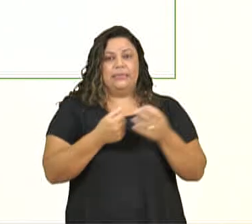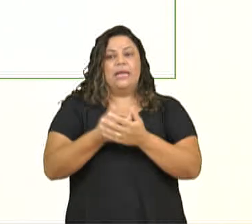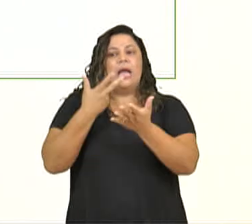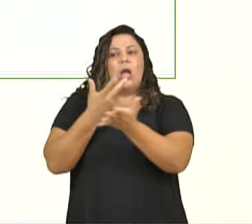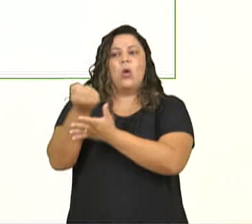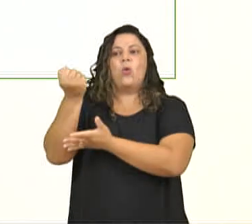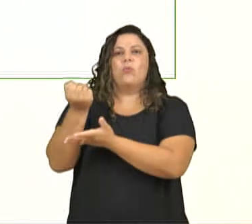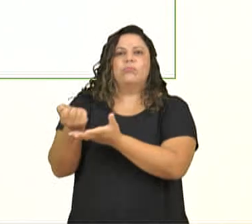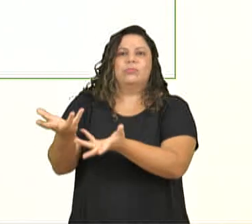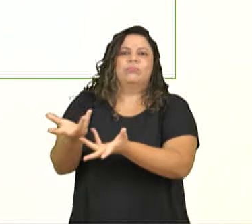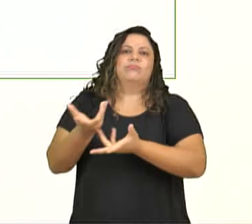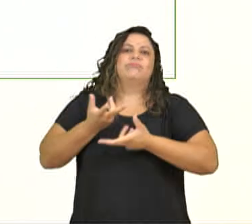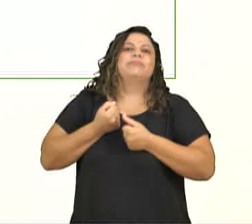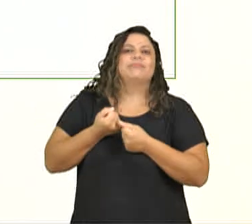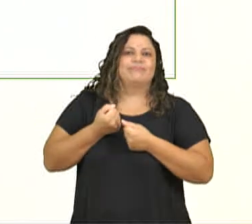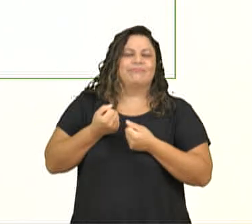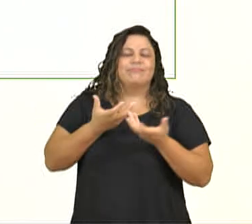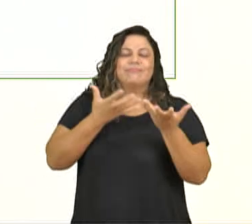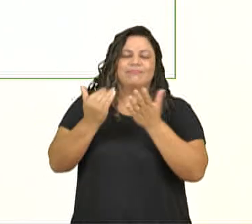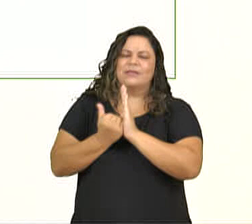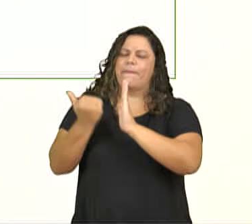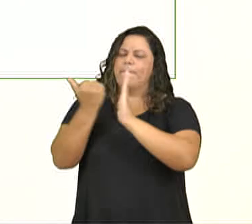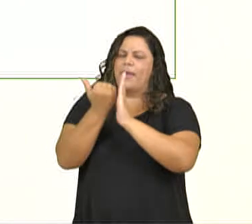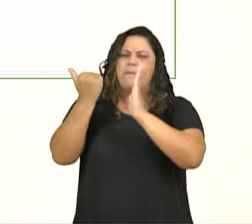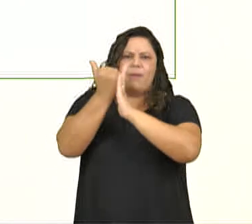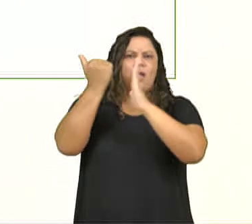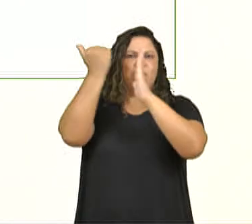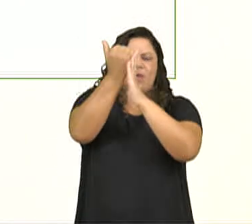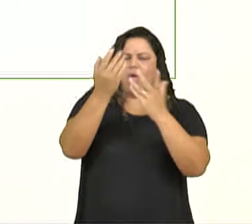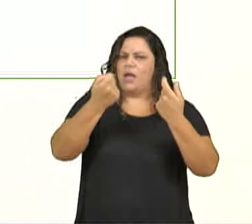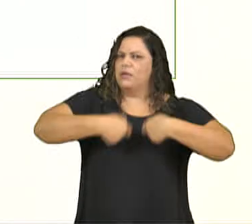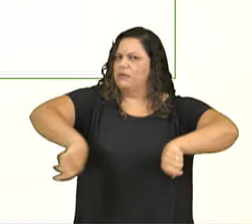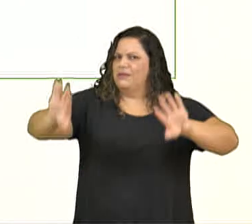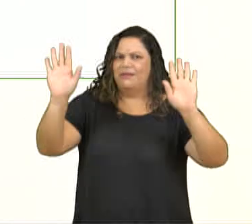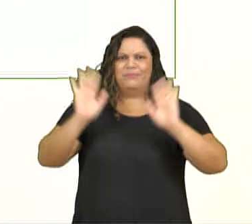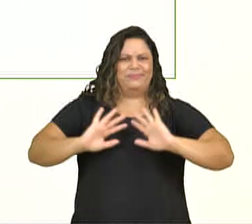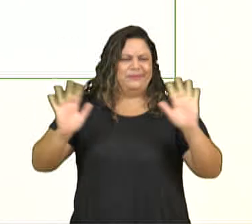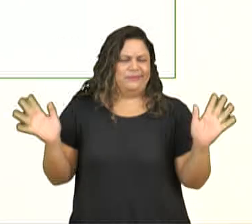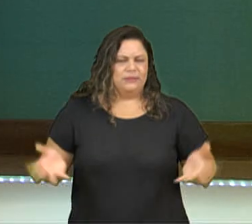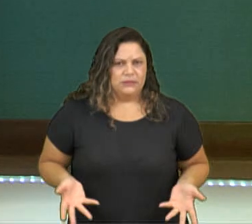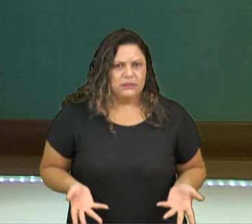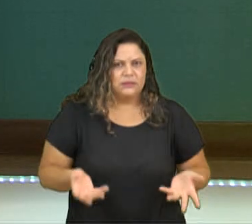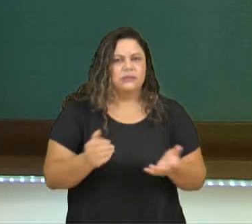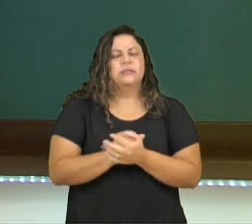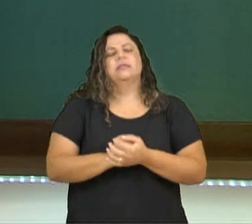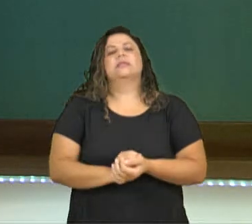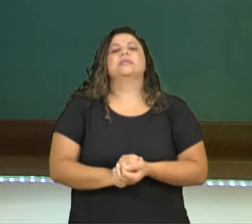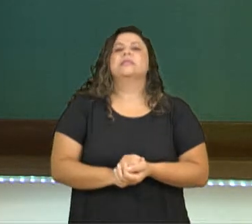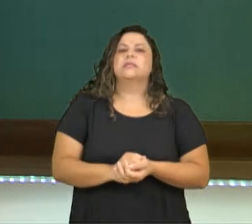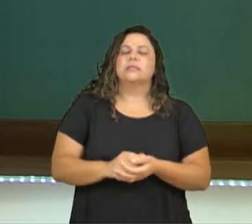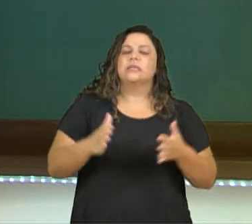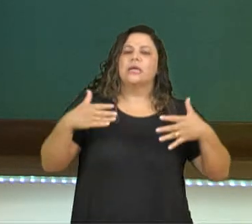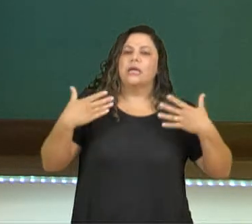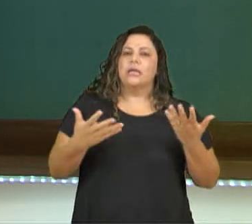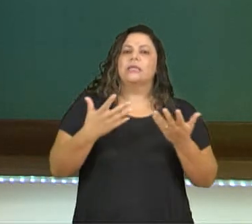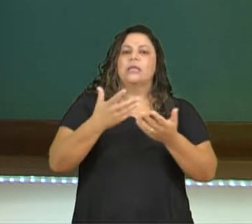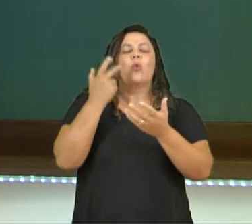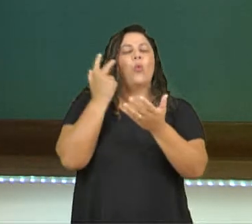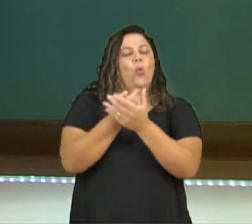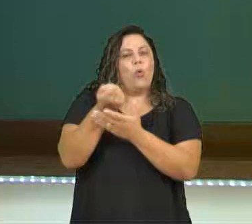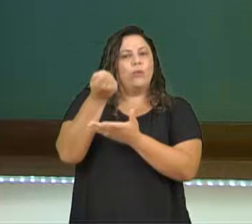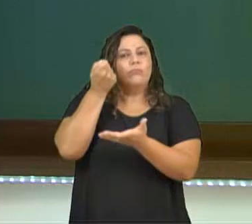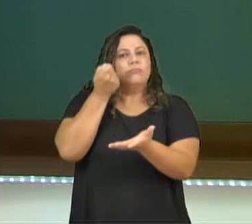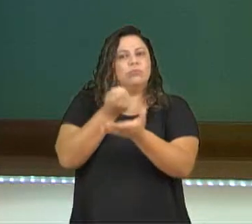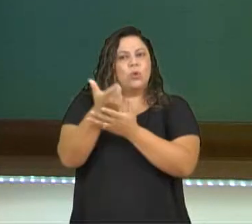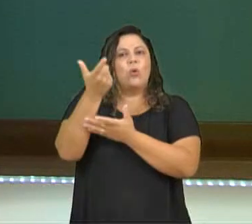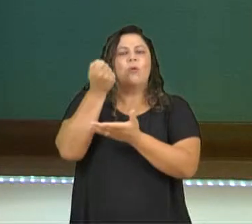ou consumo ilimitado, muitas vezes desnecessário de serviços e bens duráveis. Então, o consumo, o ato de